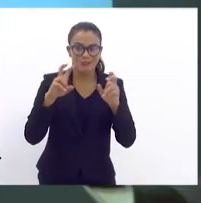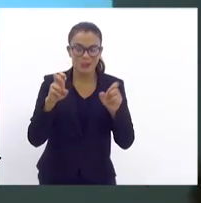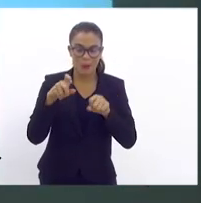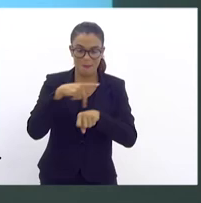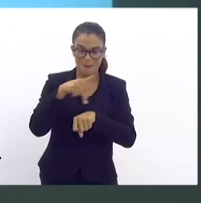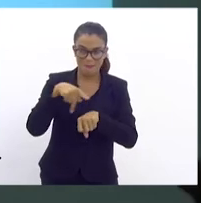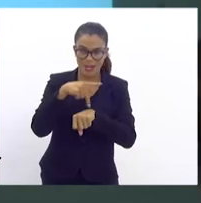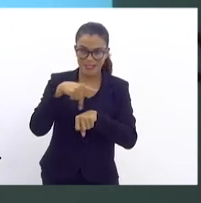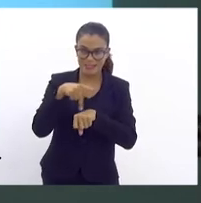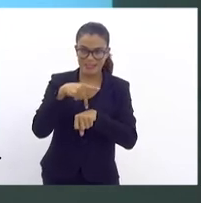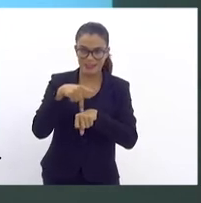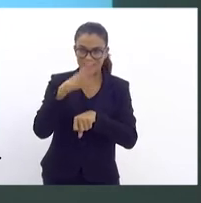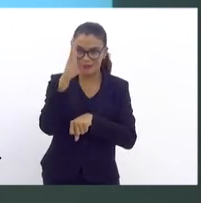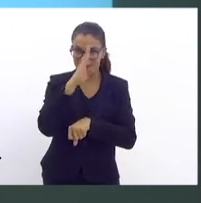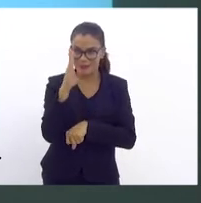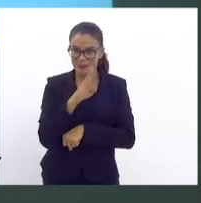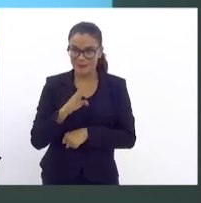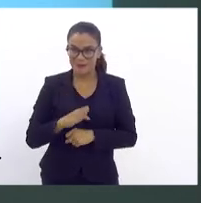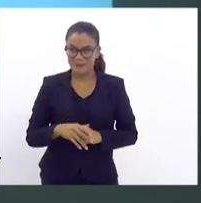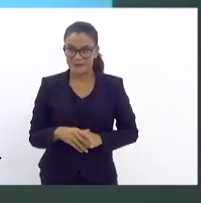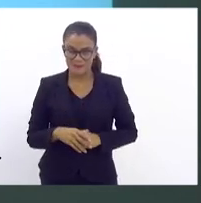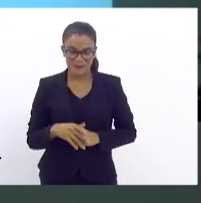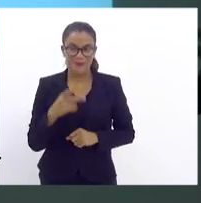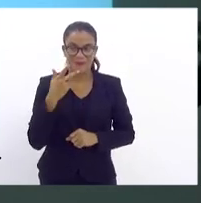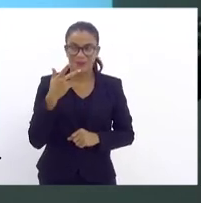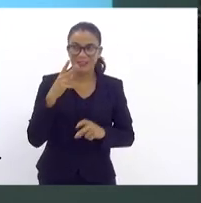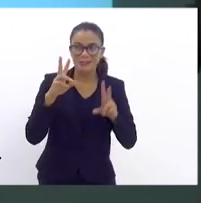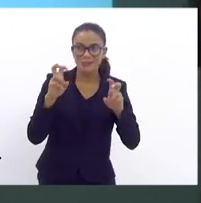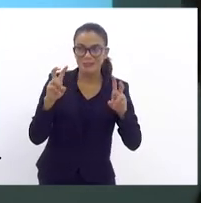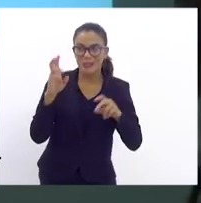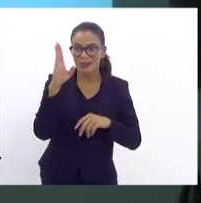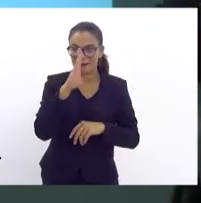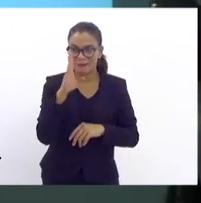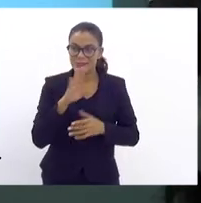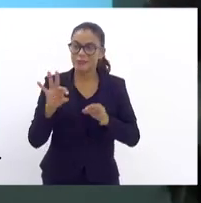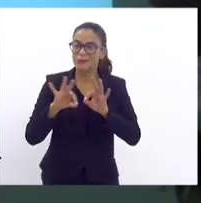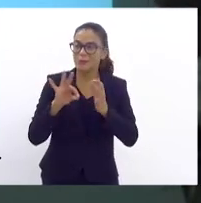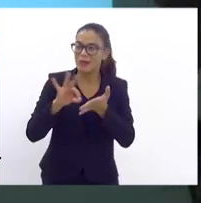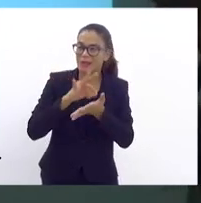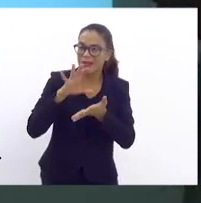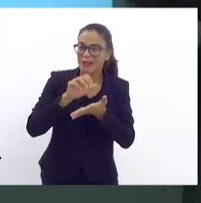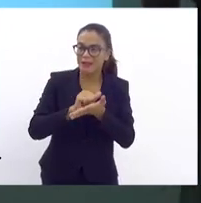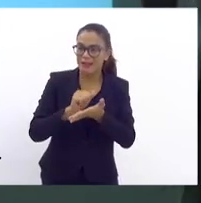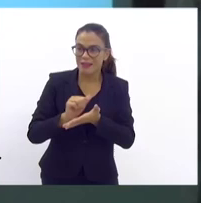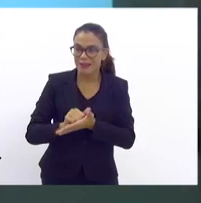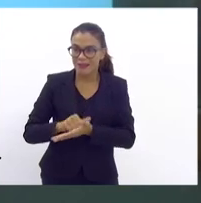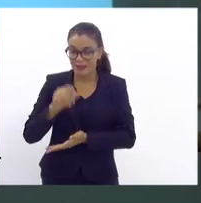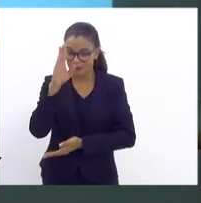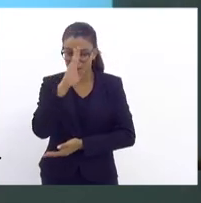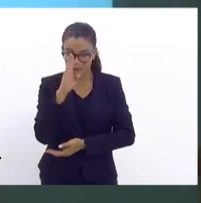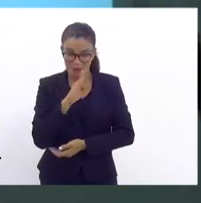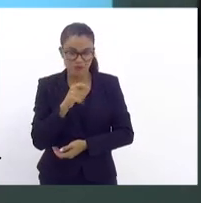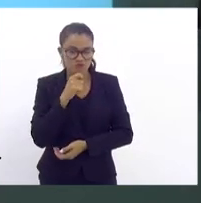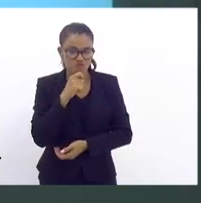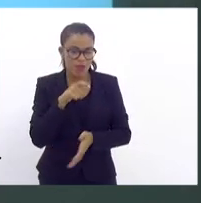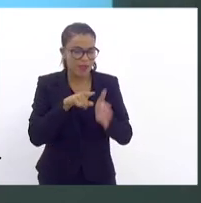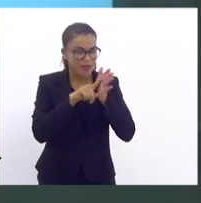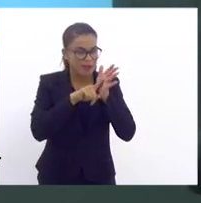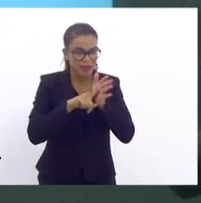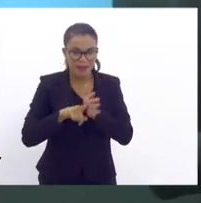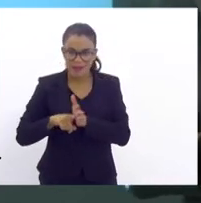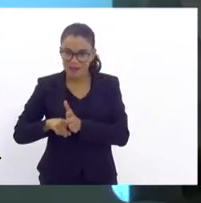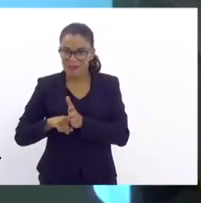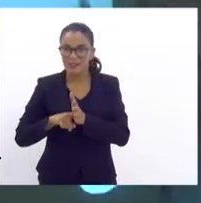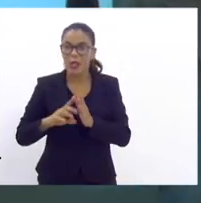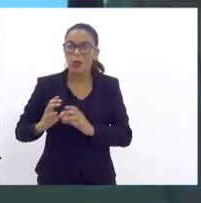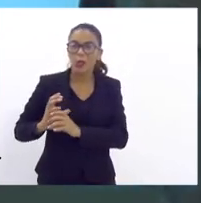aí os dados também vou falar um pouquinho do que foi falado sobre as questões dos cadastros no Brasil nós não temos essa pesquisa nós não temos